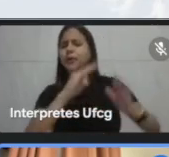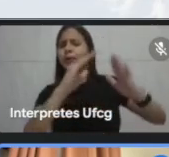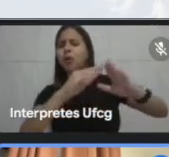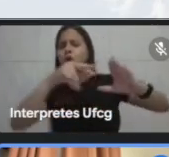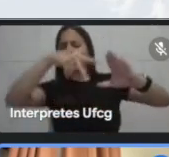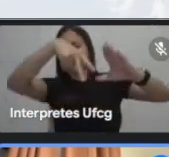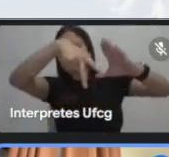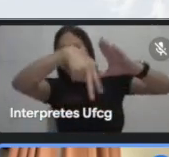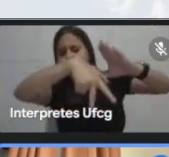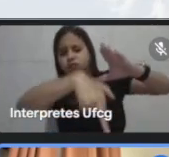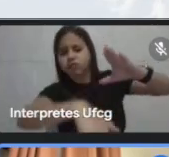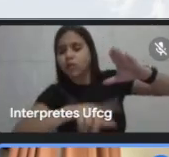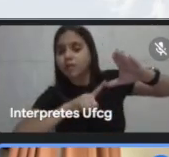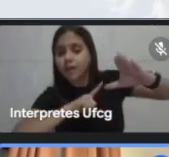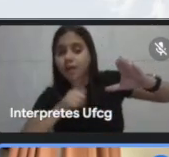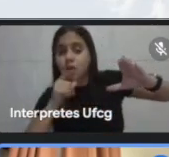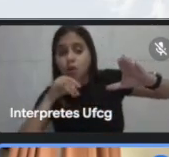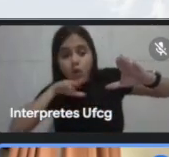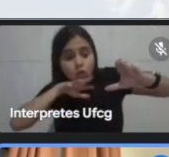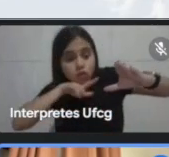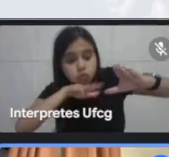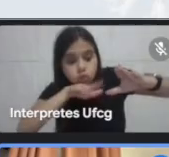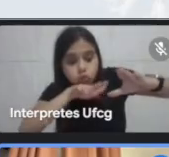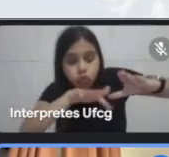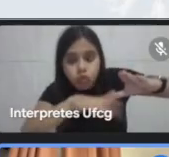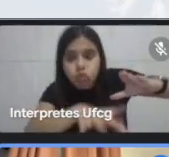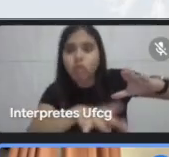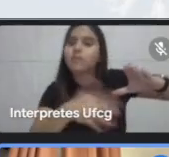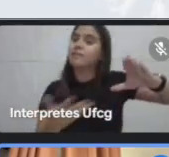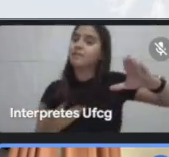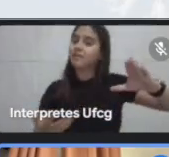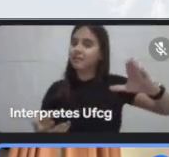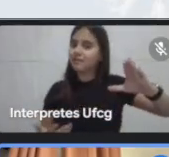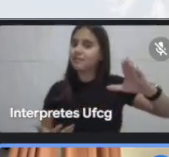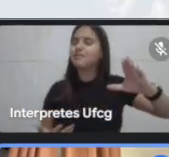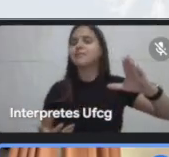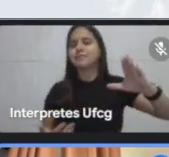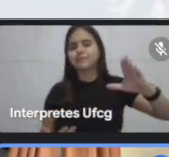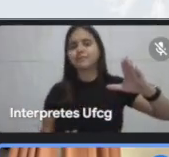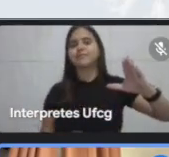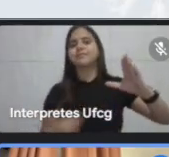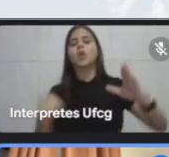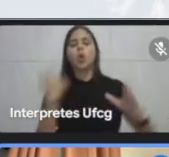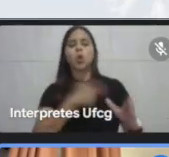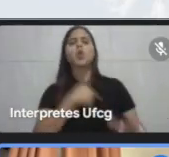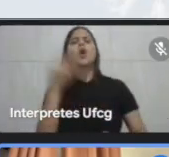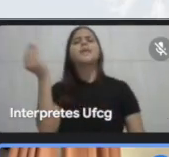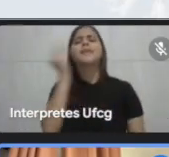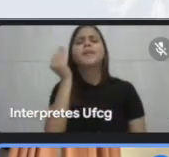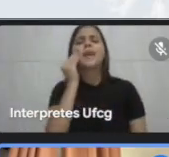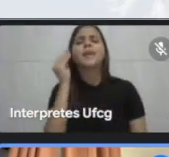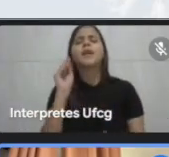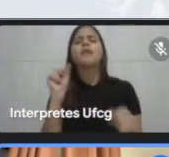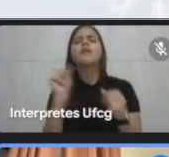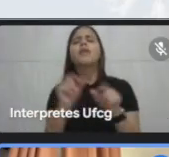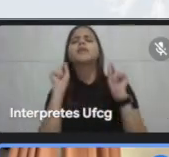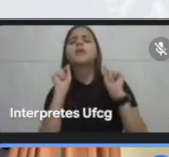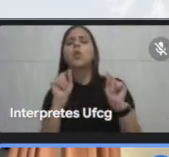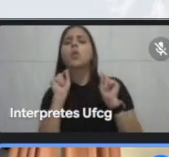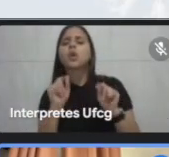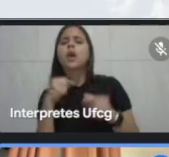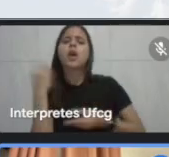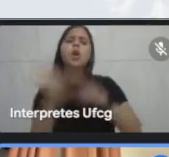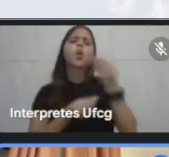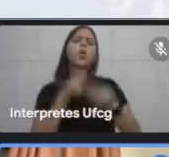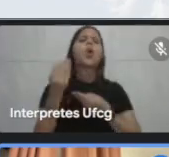todos os seus móveis, entendeu? Então, basicamente, a gente vai tentar fazer com que a gente entenda melhor como essas